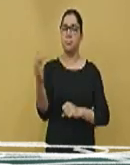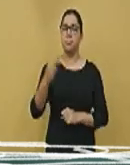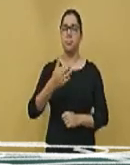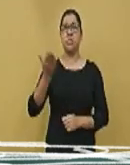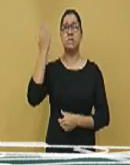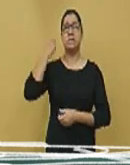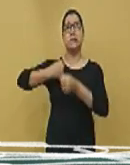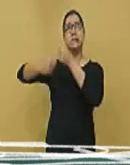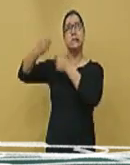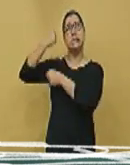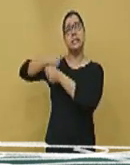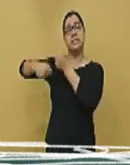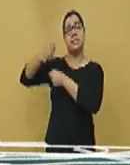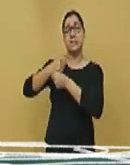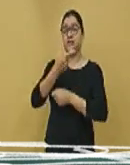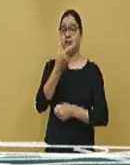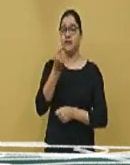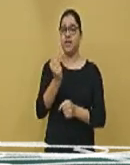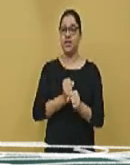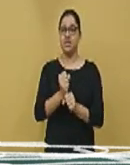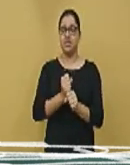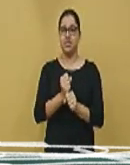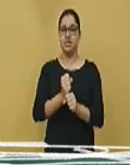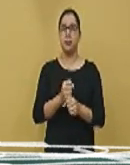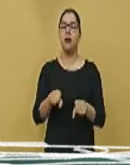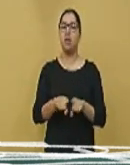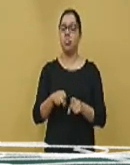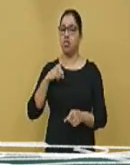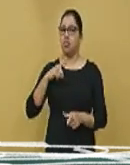anos atrás, né, os desafios